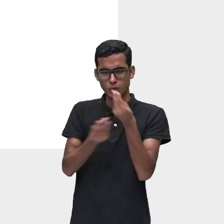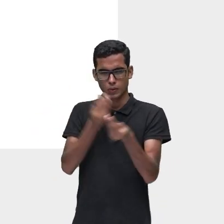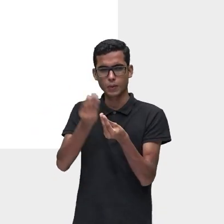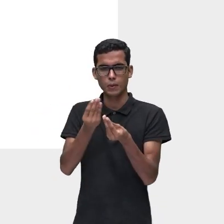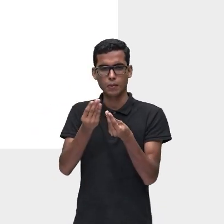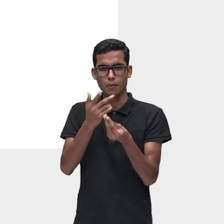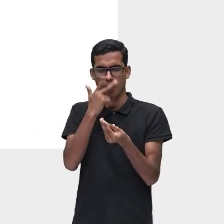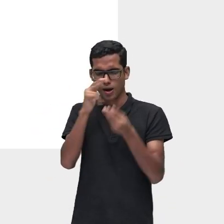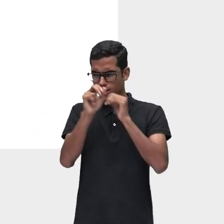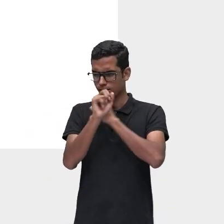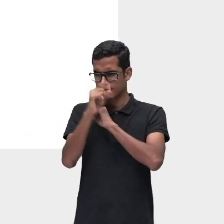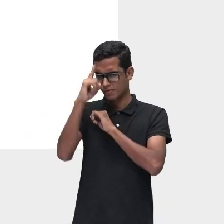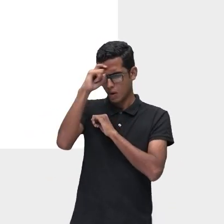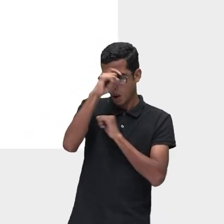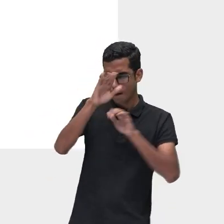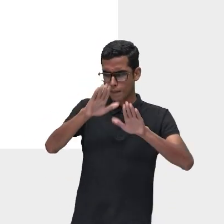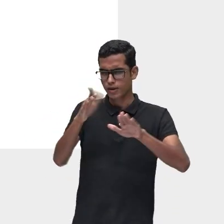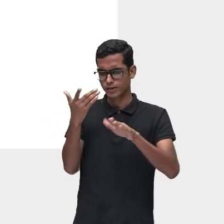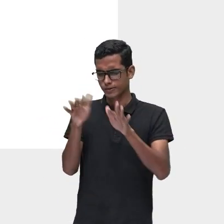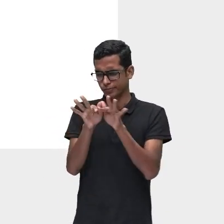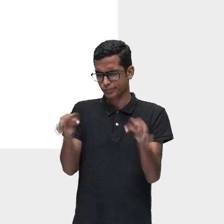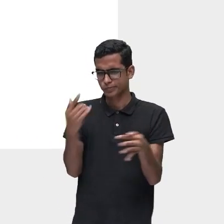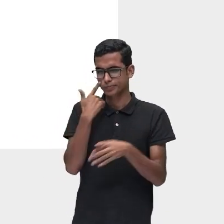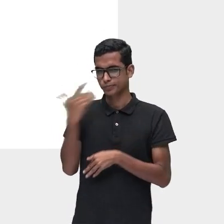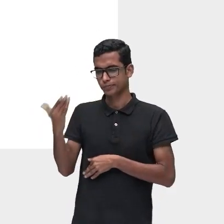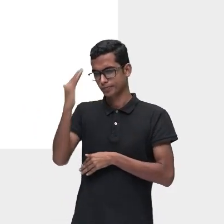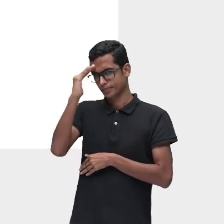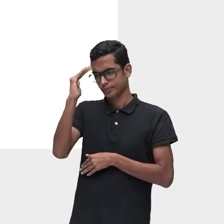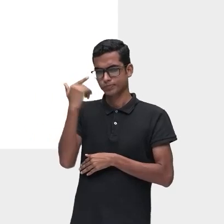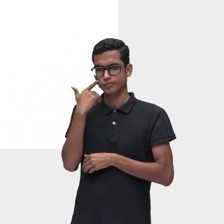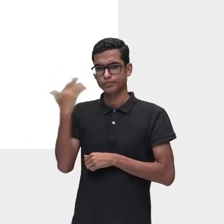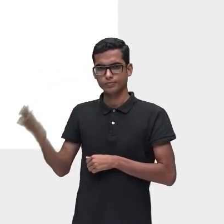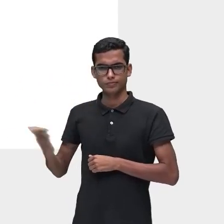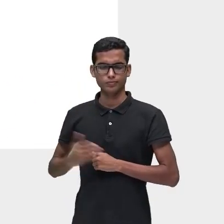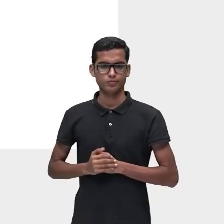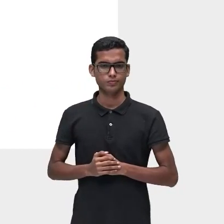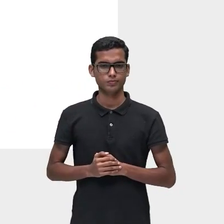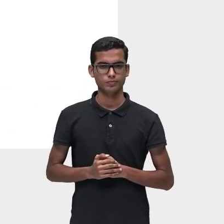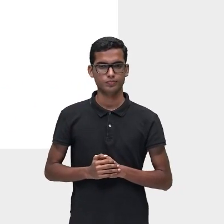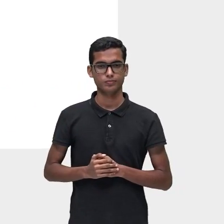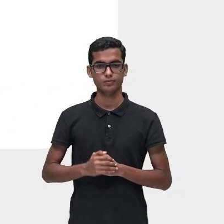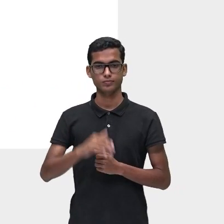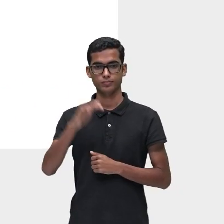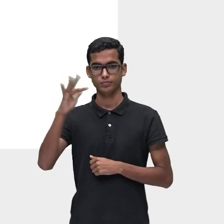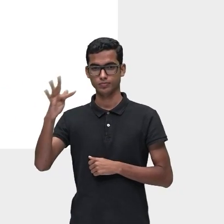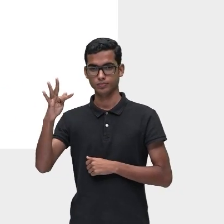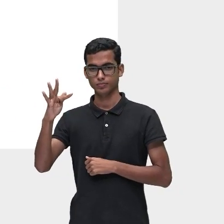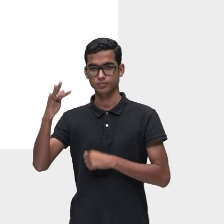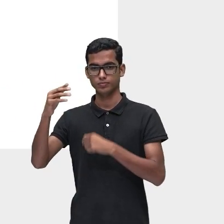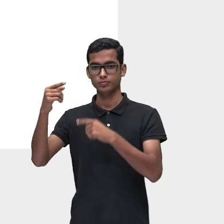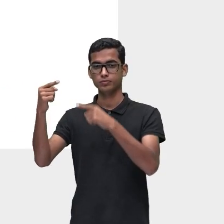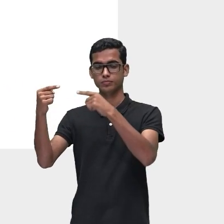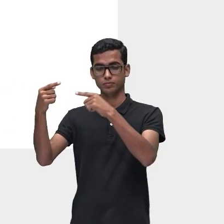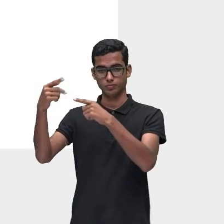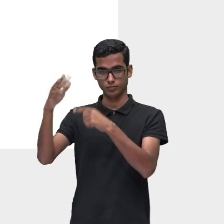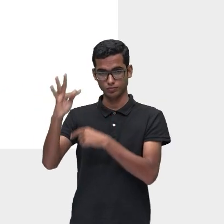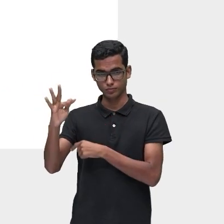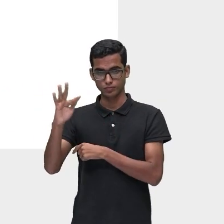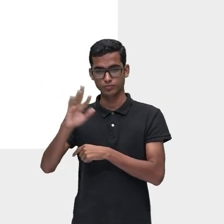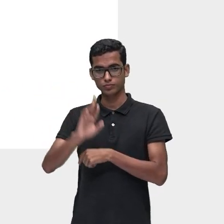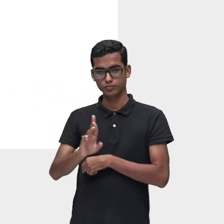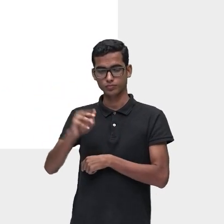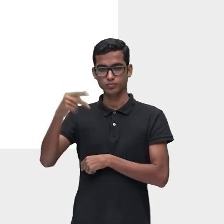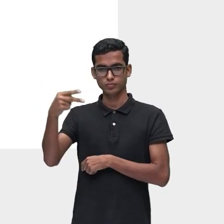só difícil, mas vamos tentar simplificar ele. Então, nós teríamos força igual a massa vezes a aceleração. A unidade de medida